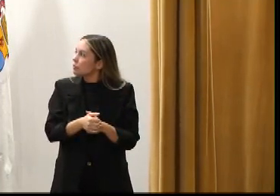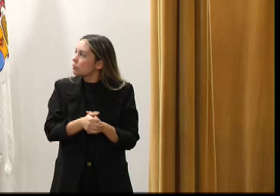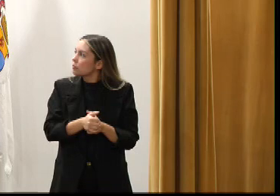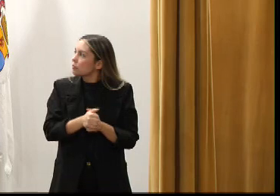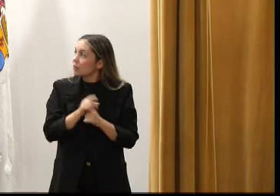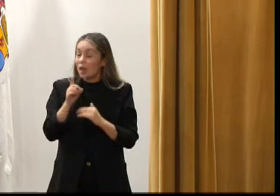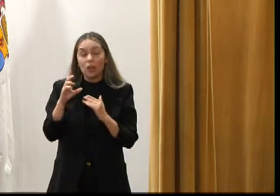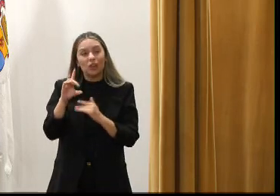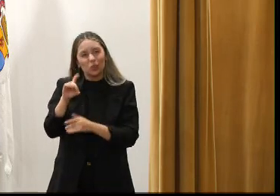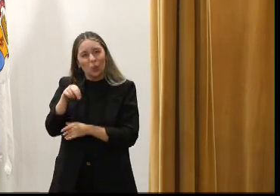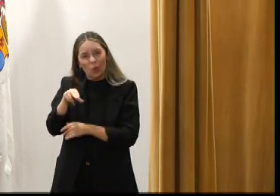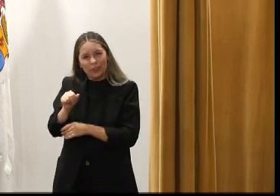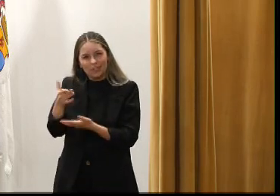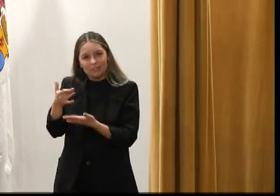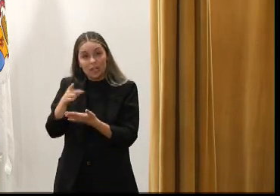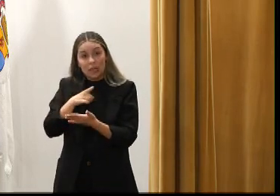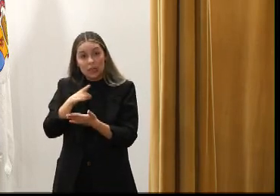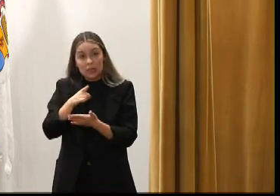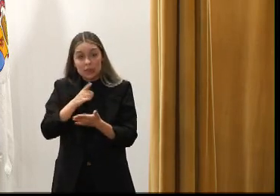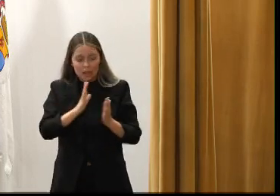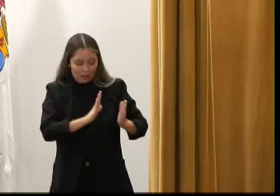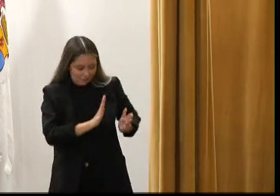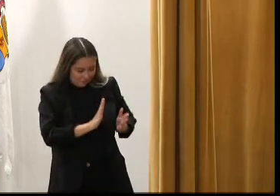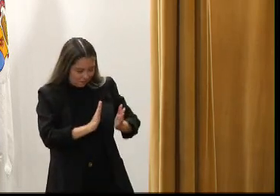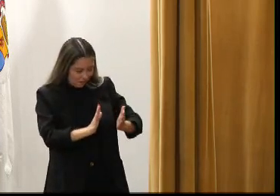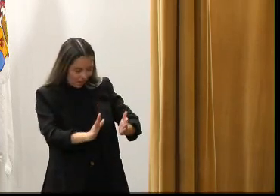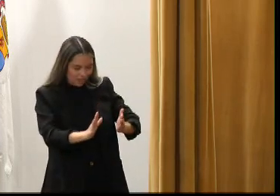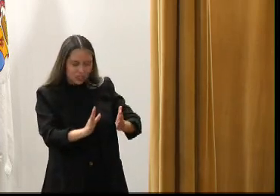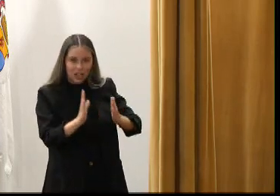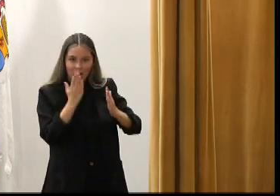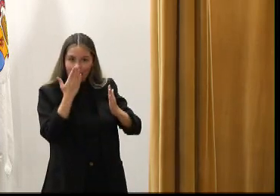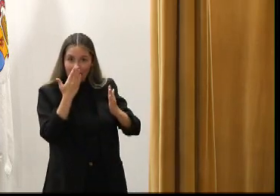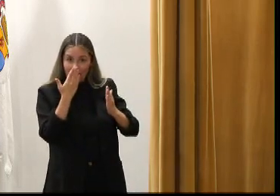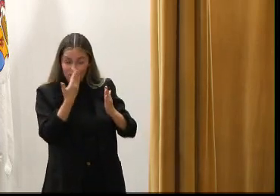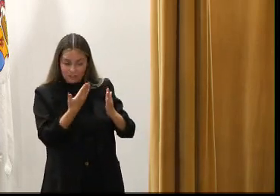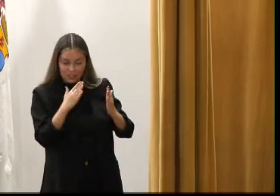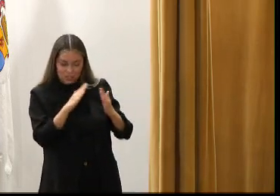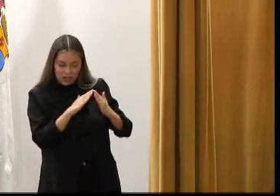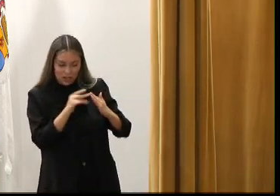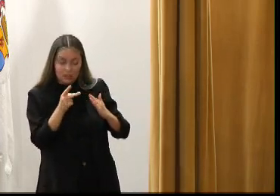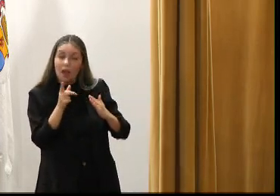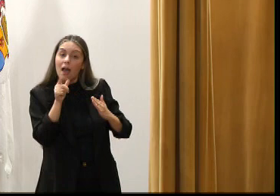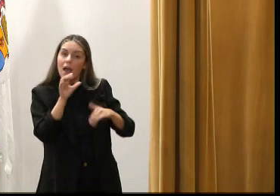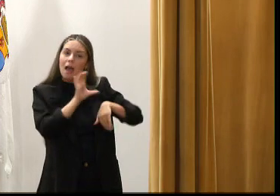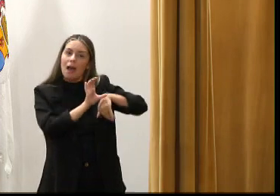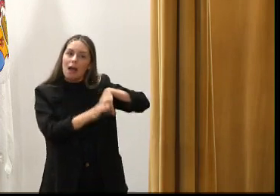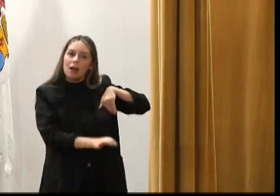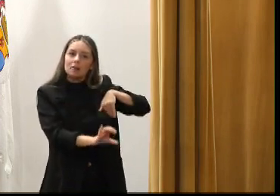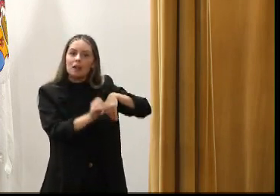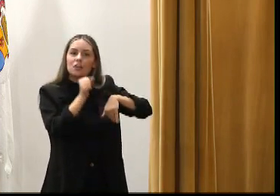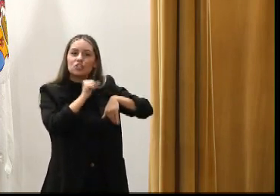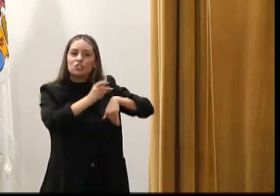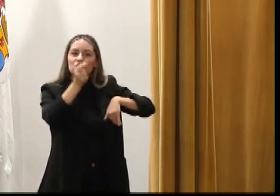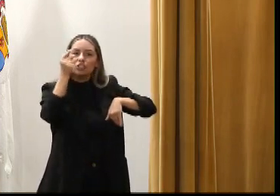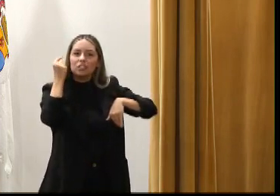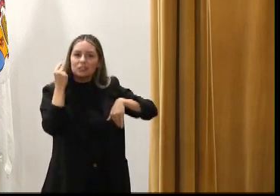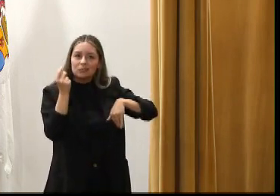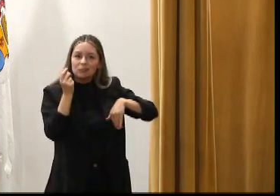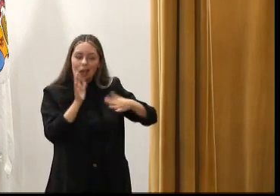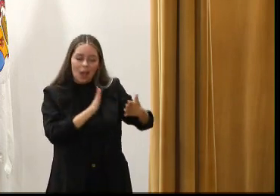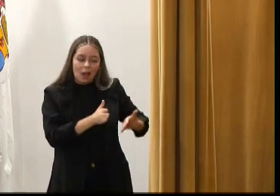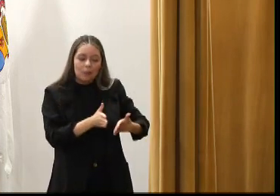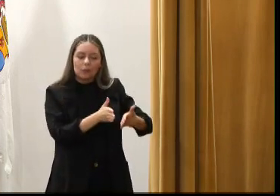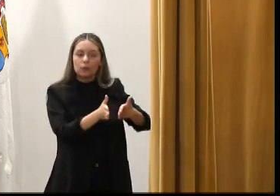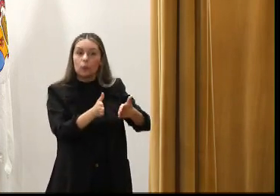Né? Toda essa viela na frente da casa dela é o escoamento natural da antiga cascata. Tá? Então, o que nós temos que